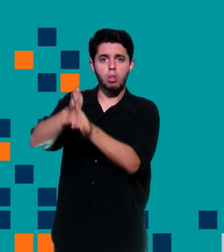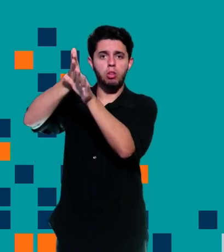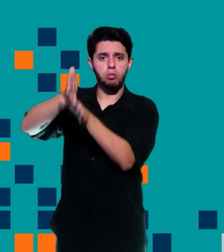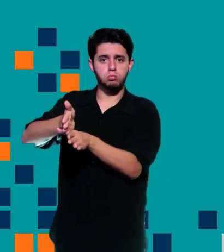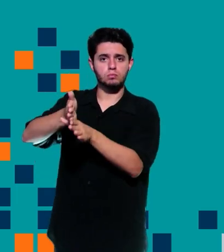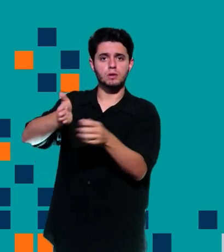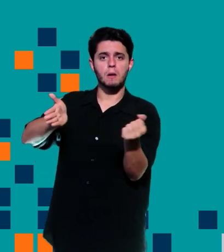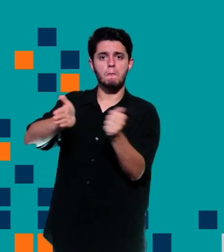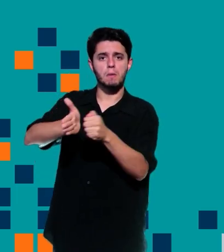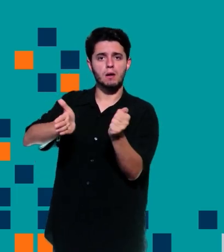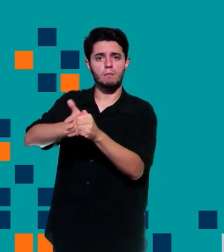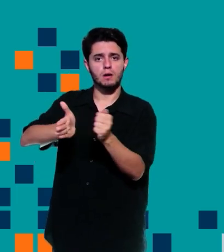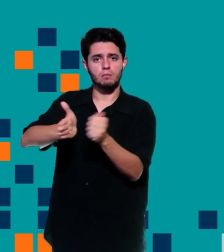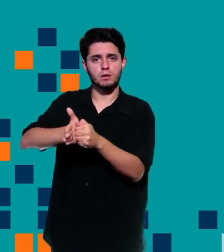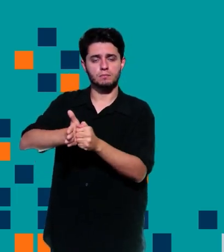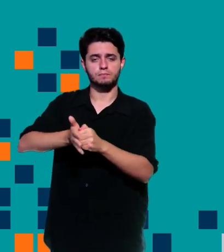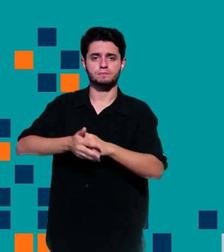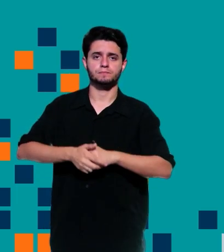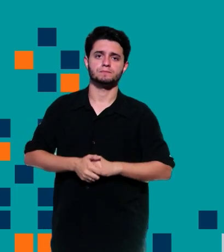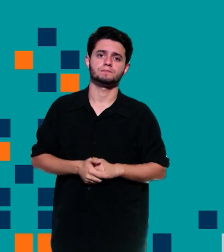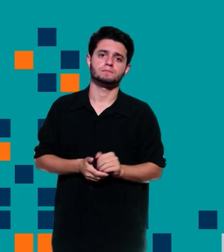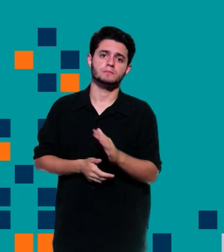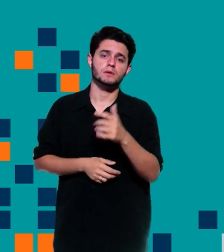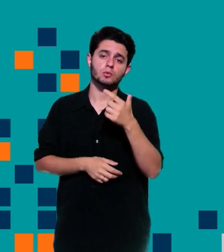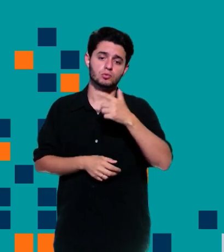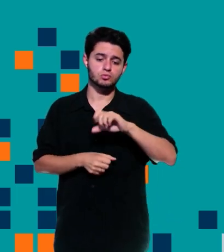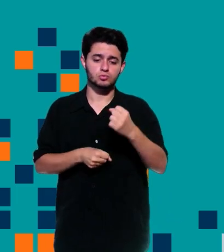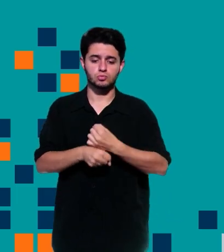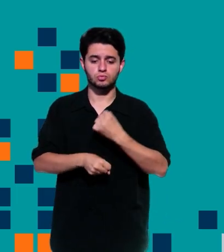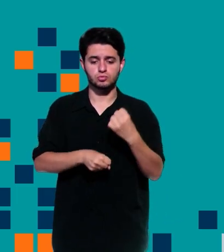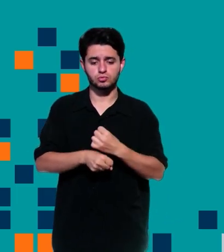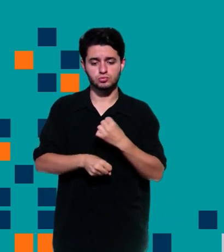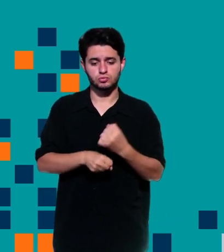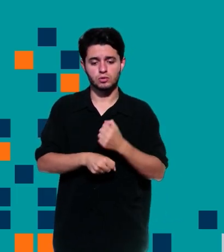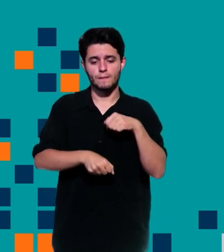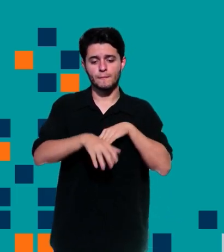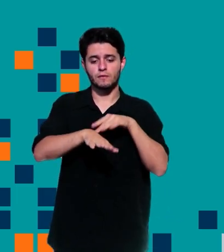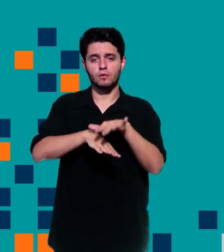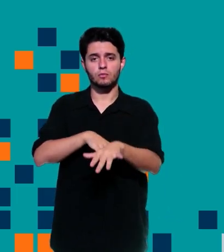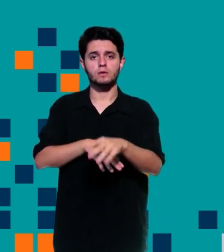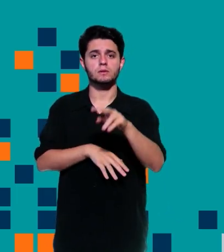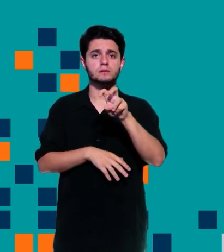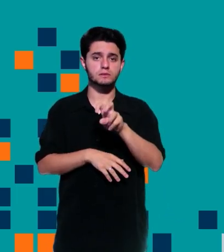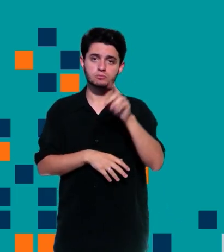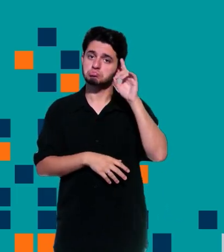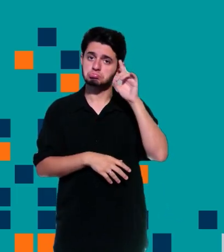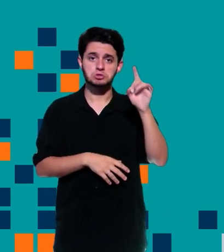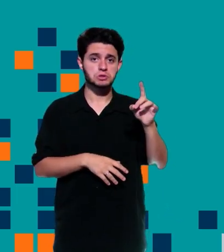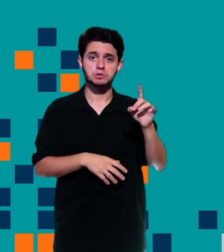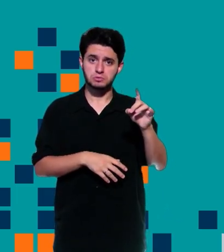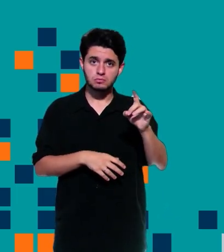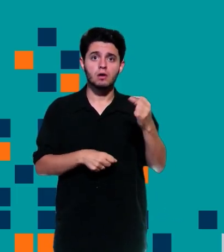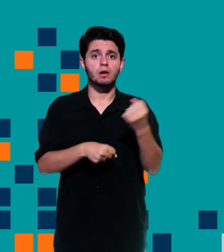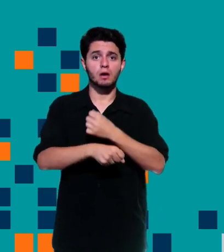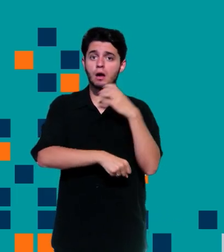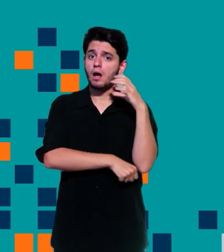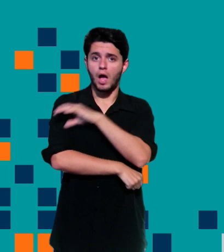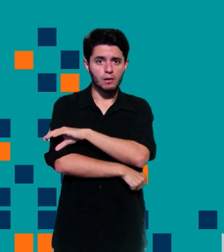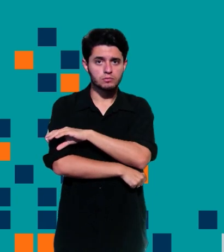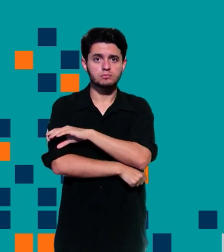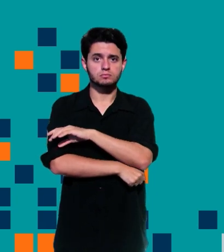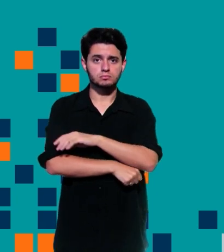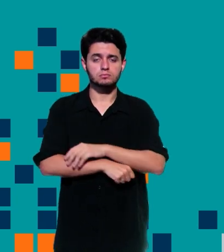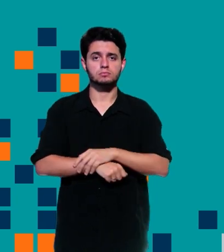de impermeabilização. E eles conseguiram construir esse pavilhão em 100 dias, né? É incrível, assim, acho que